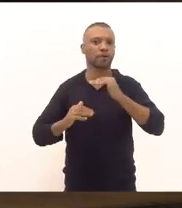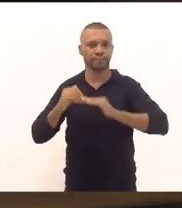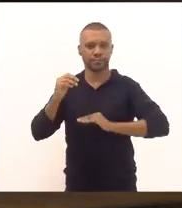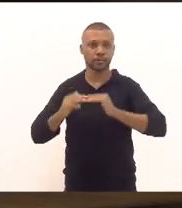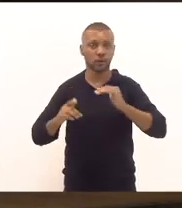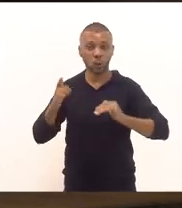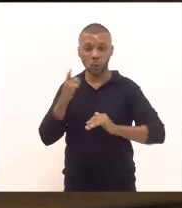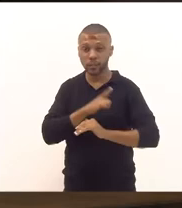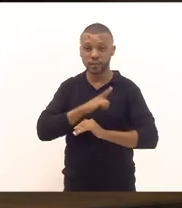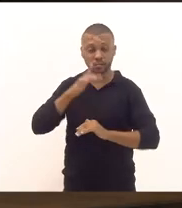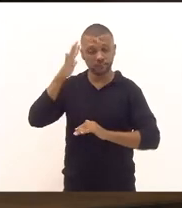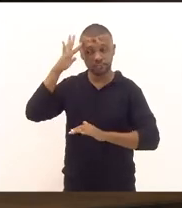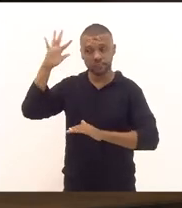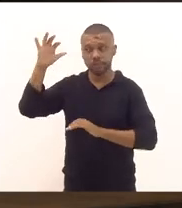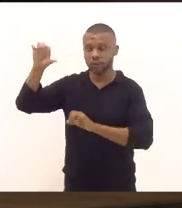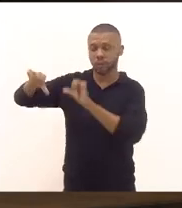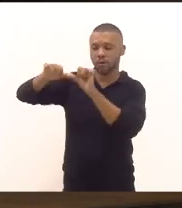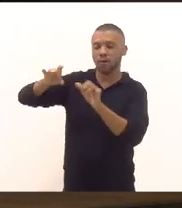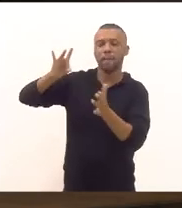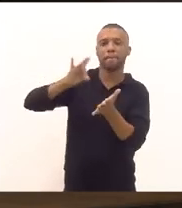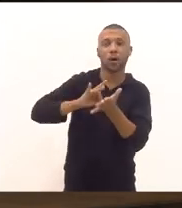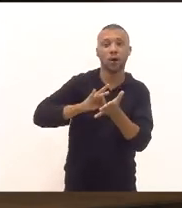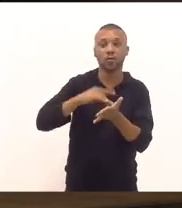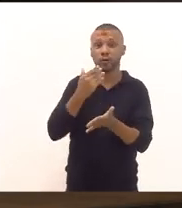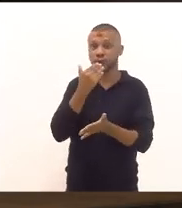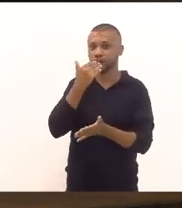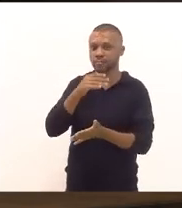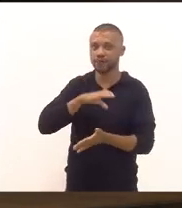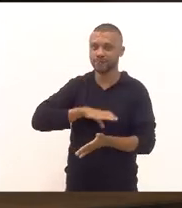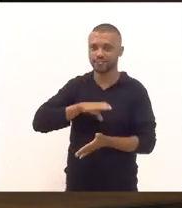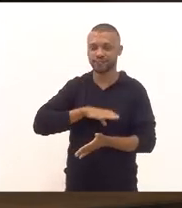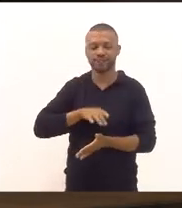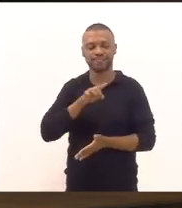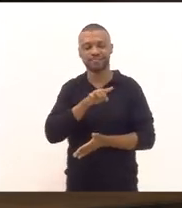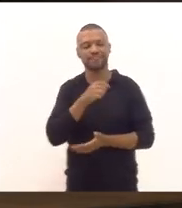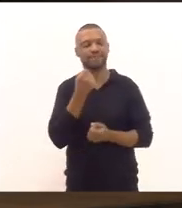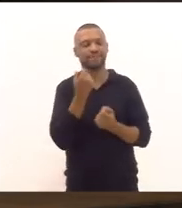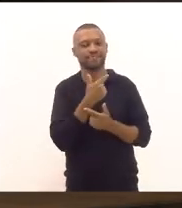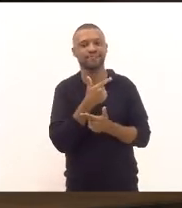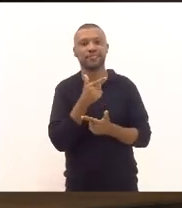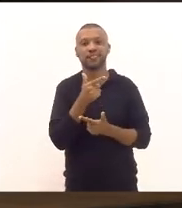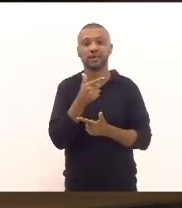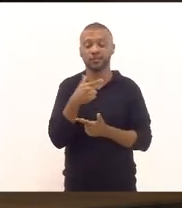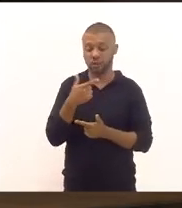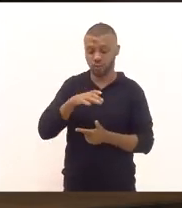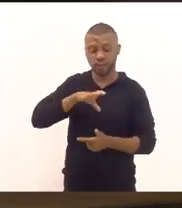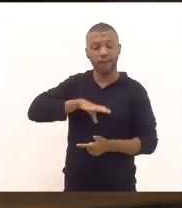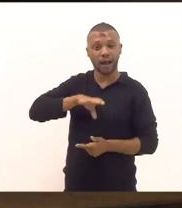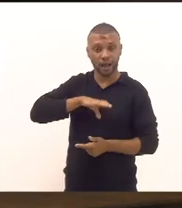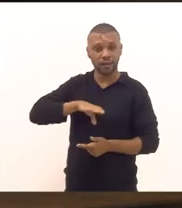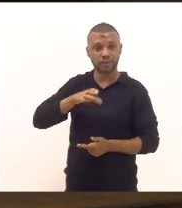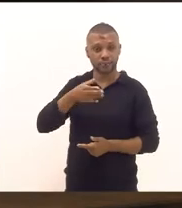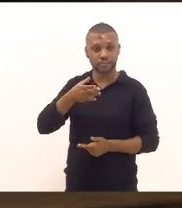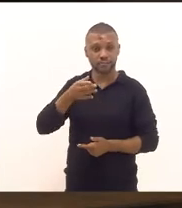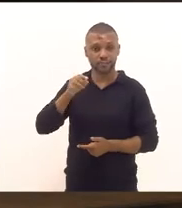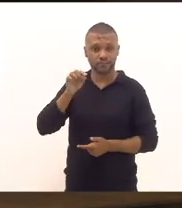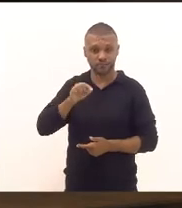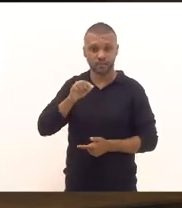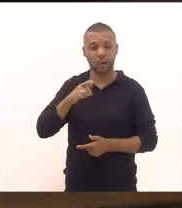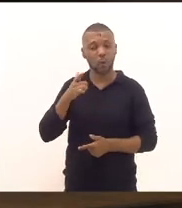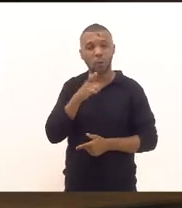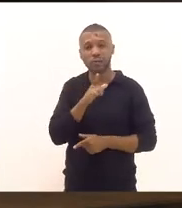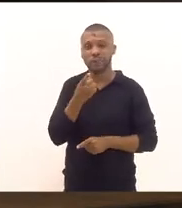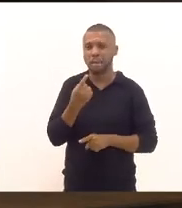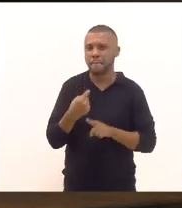que materializou esse sonho nosso time né Tarcísio no nosso no nosso Vasco da Gama